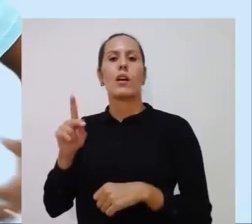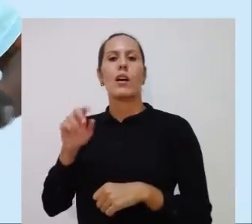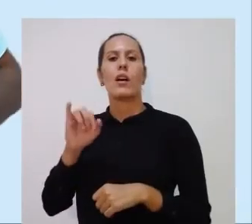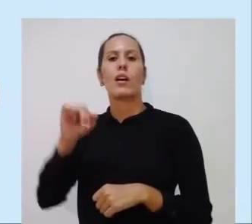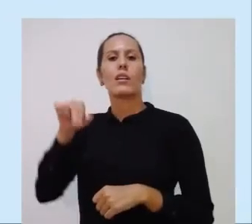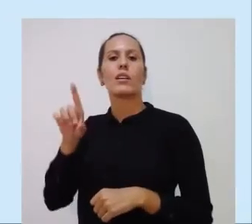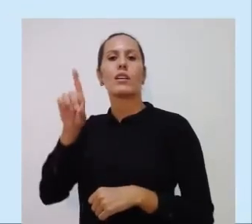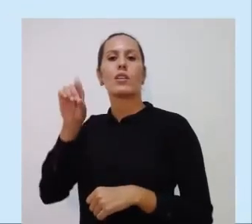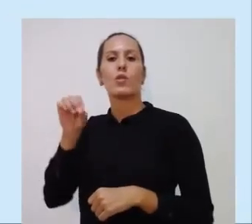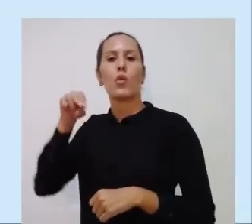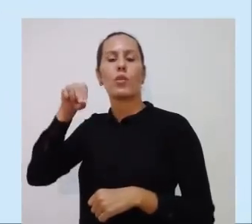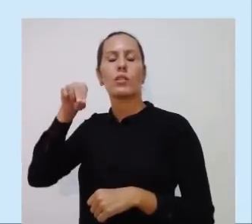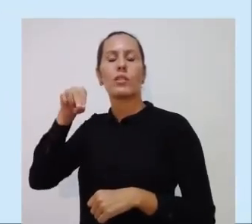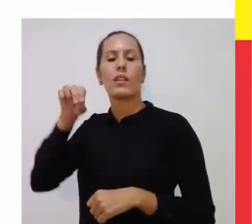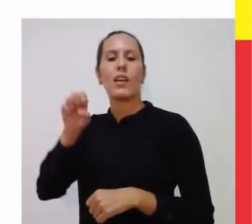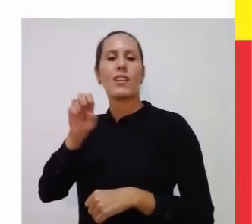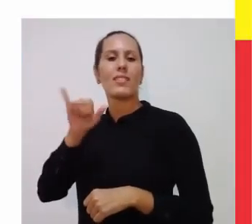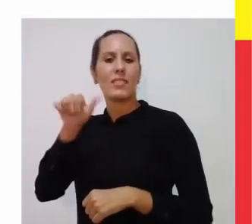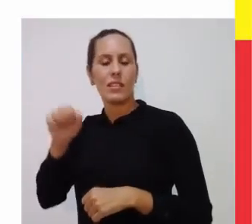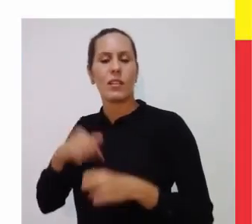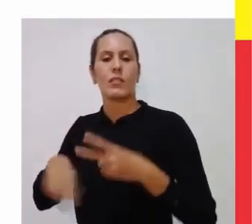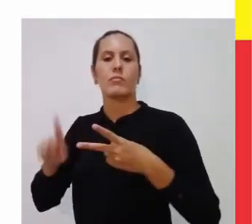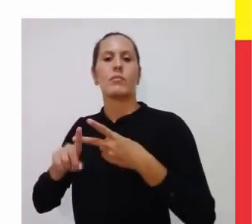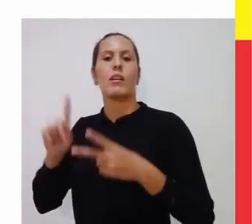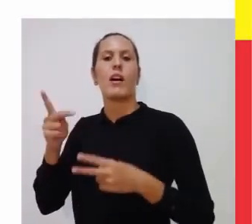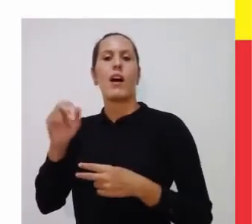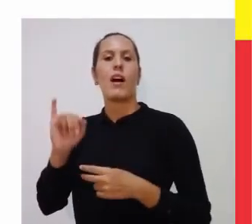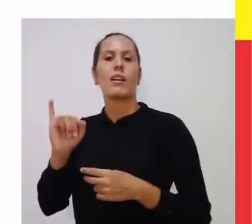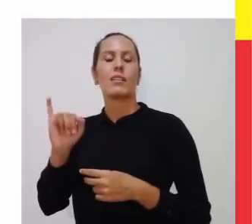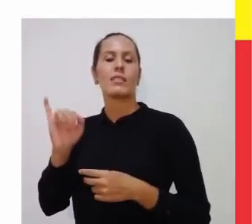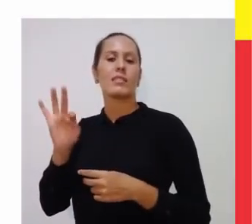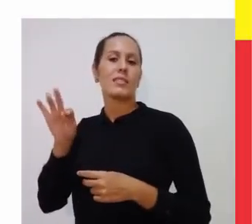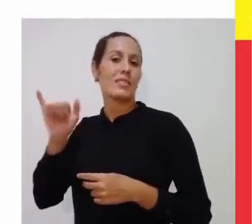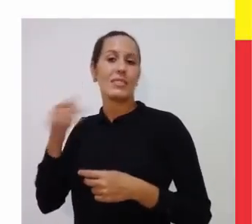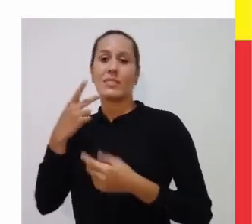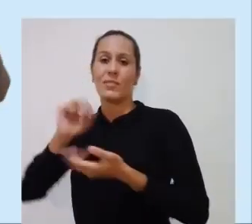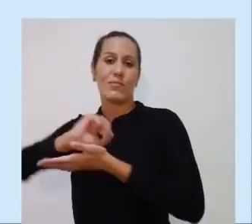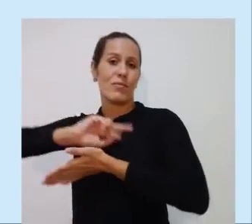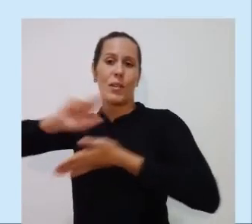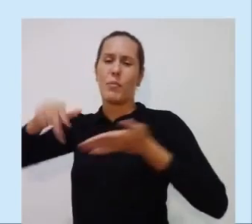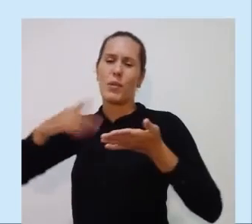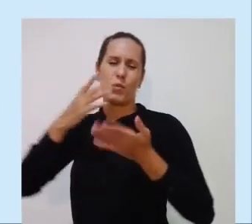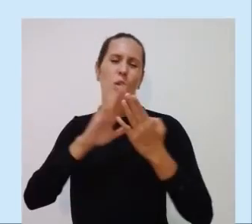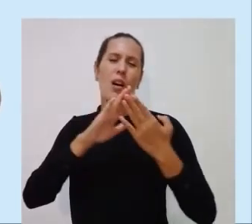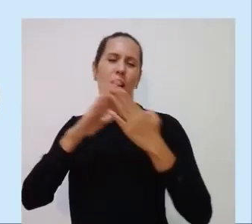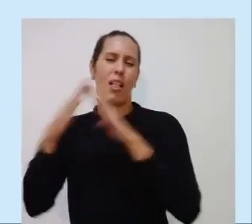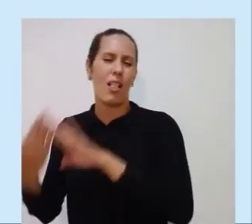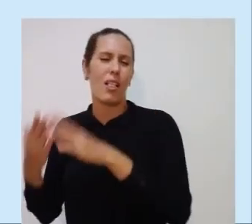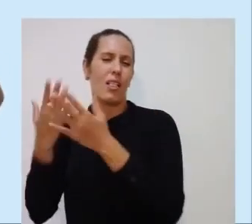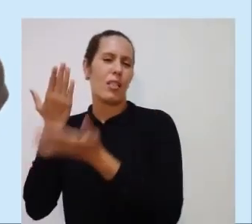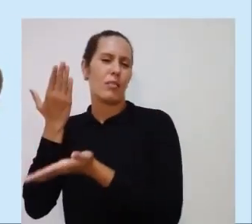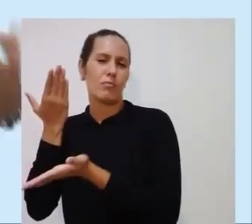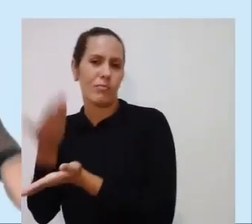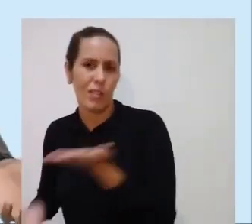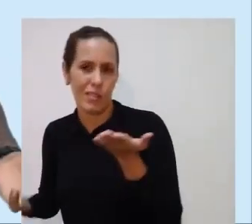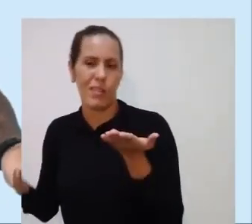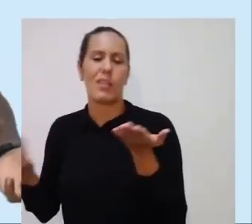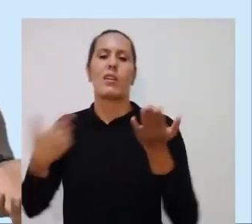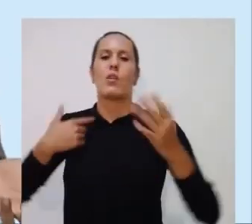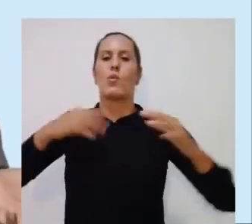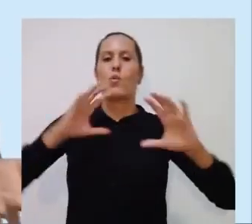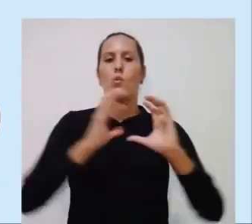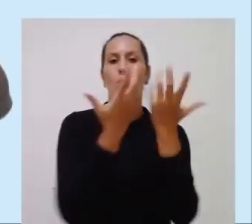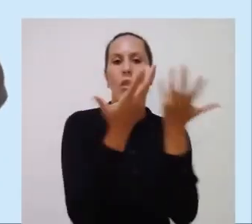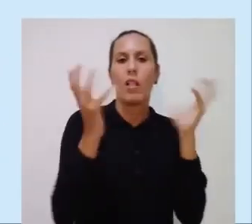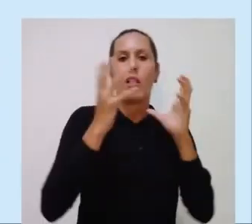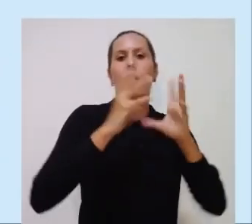Haiti, foram terremotos que tiveram seu hipocentro, certo? Devastado. Então, muitas pessoas perderam suas casas, perderam seus